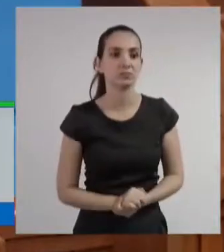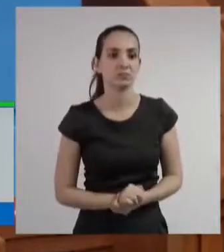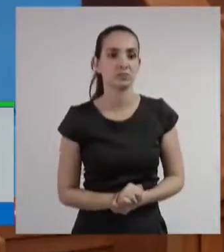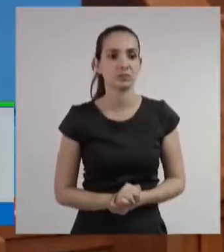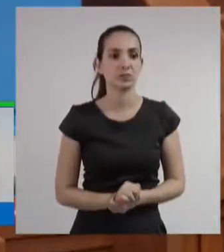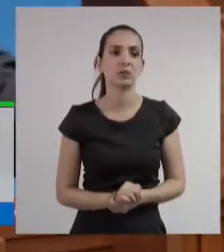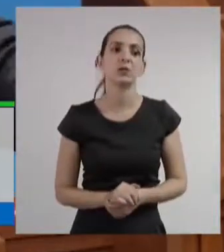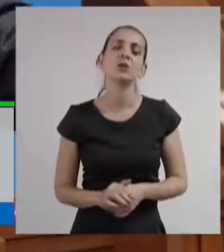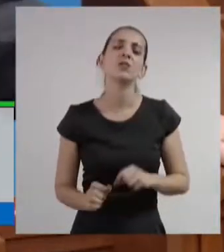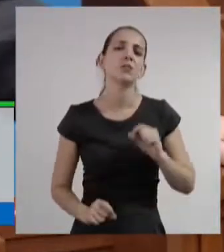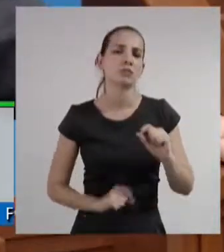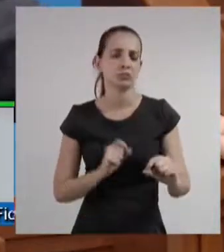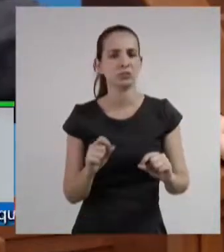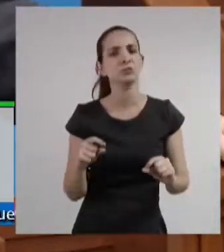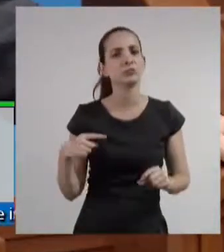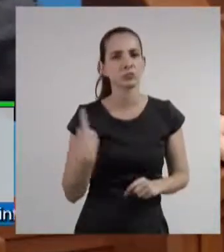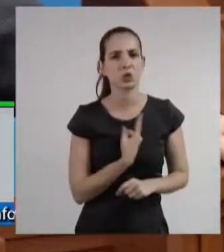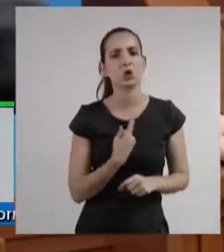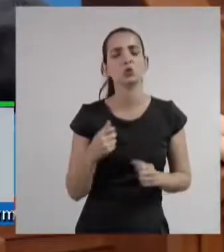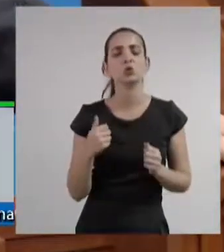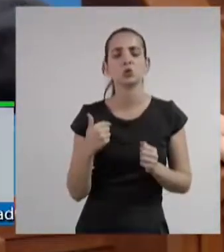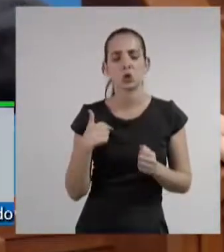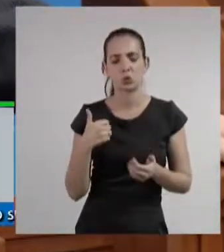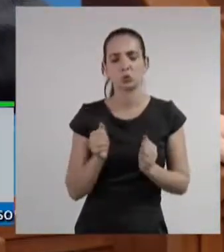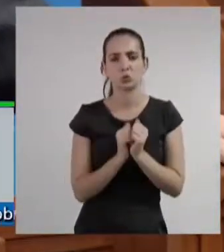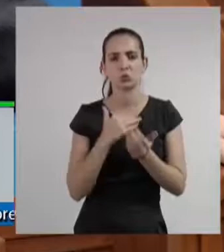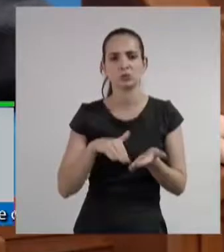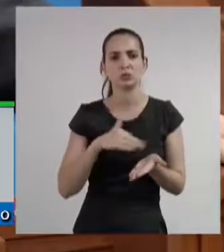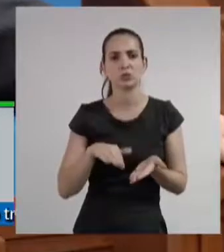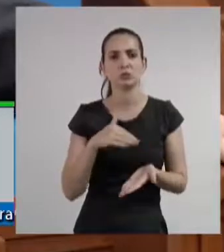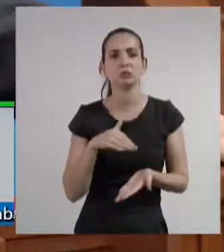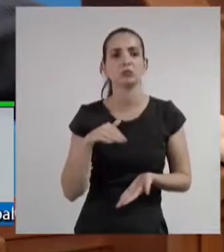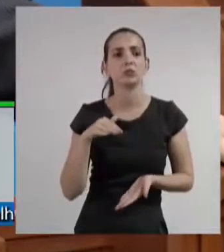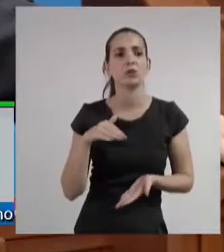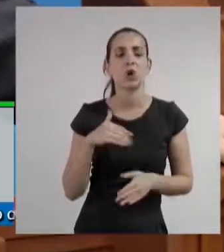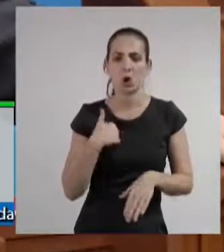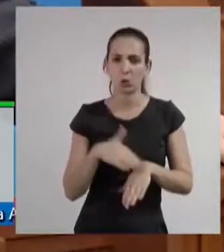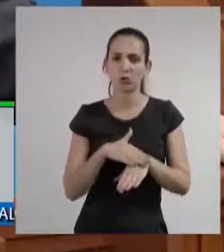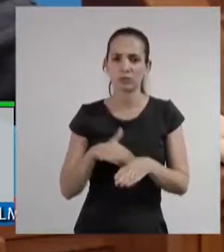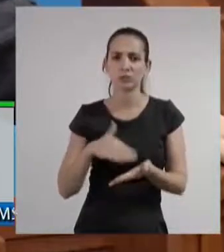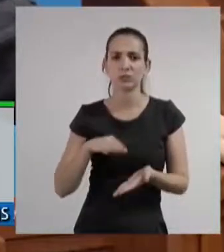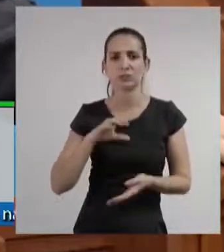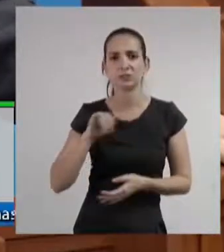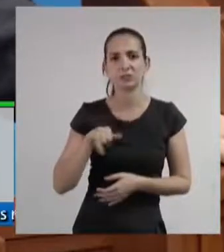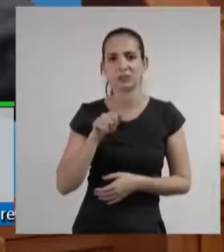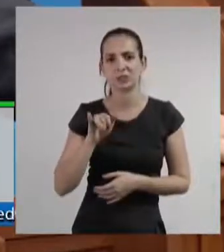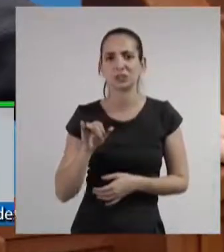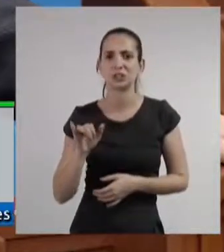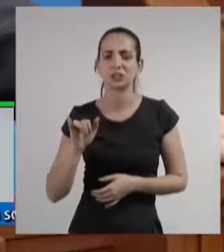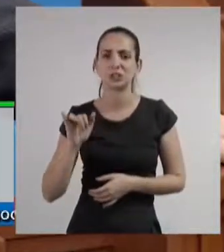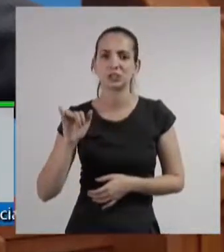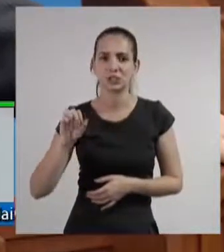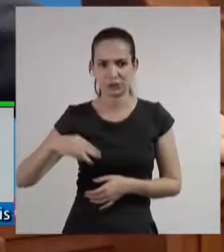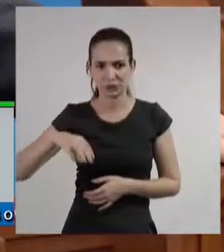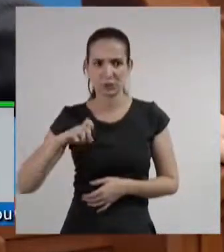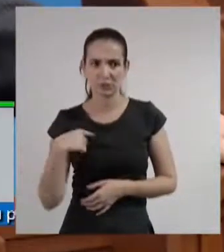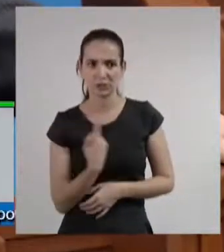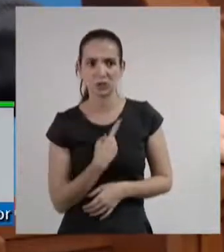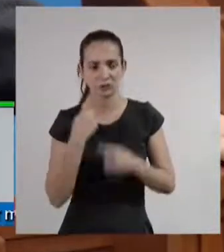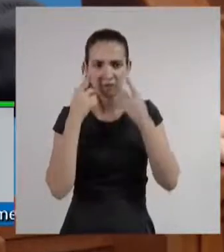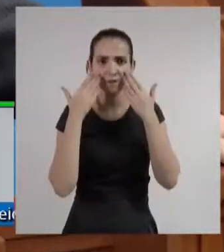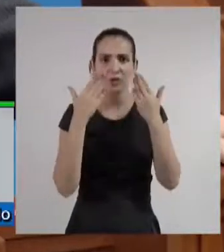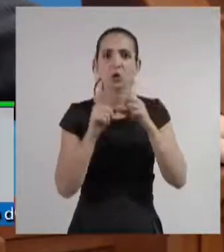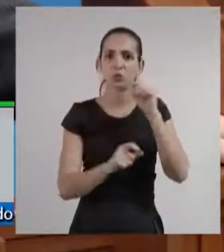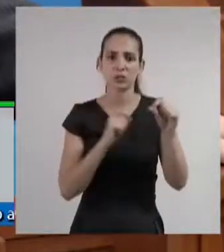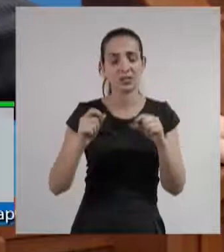notamos que a população e os proprietários lá da região de Bonito estão tomando todas as